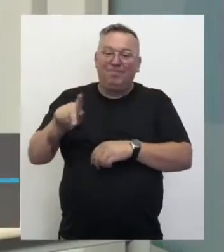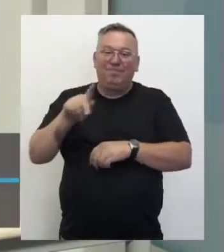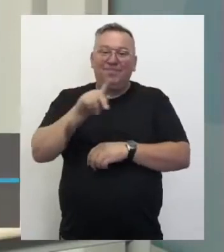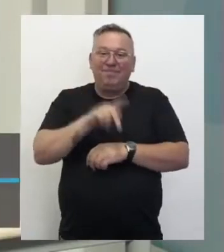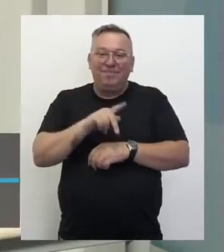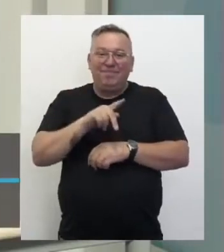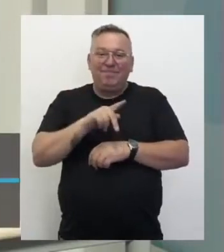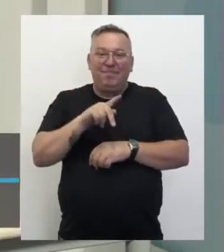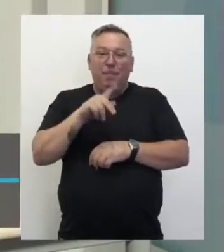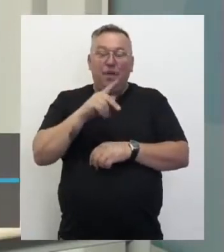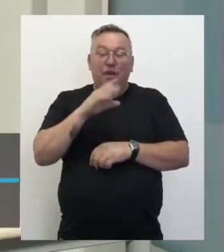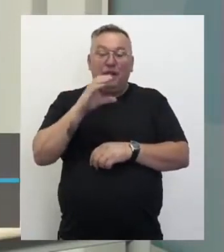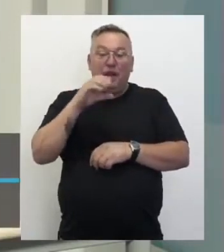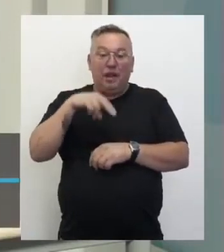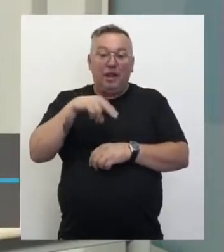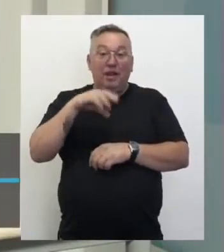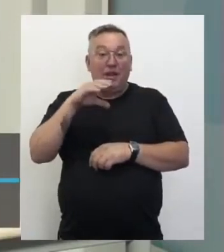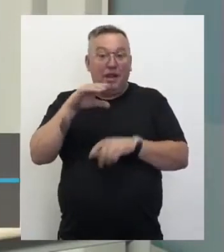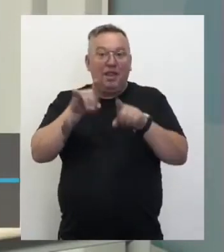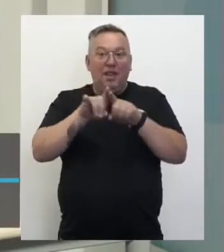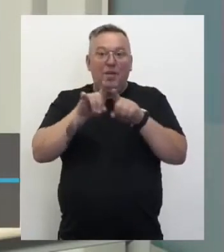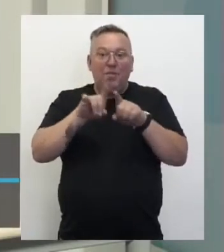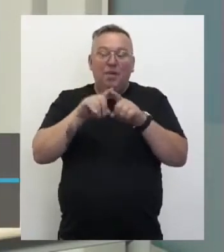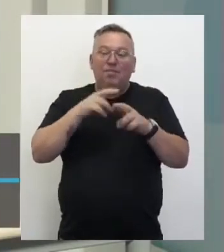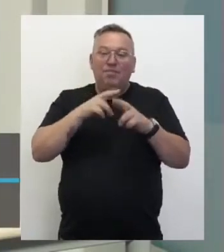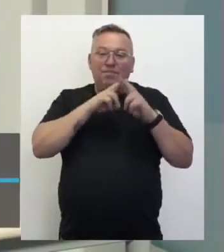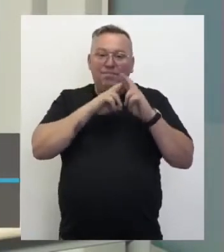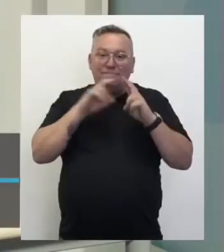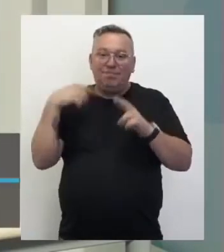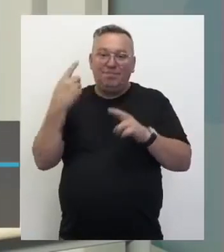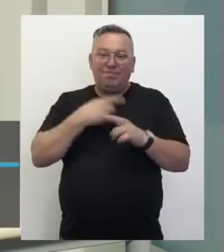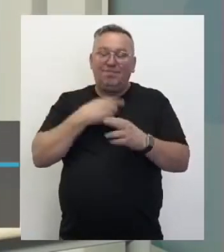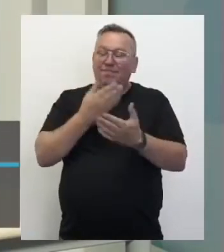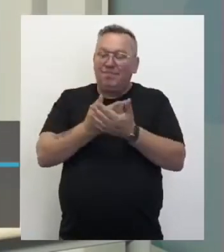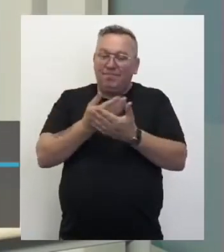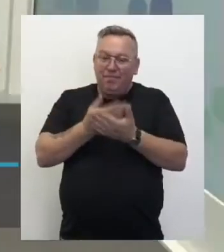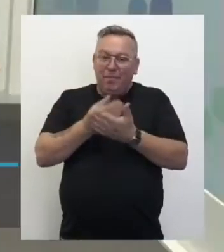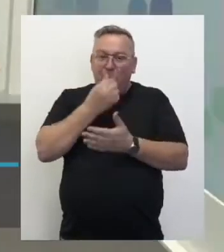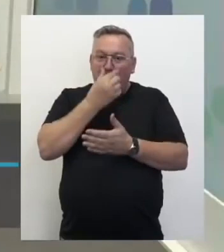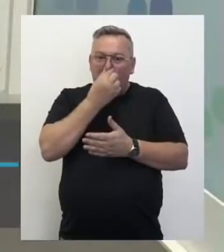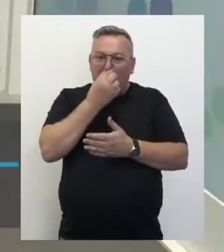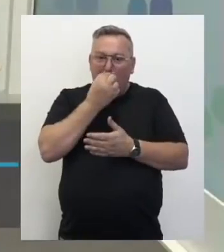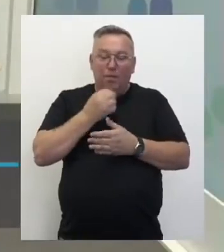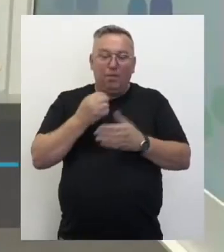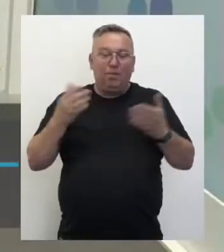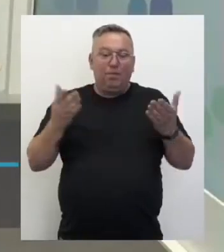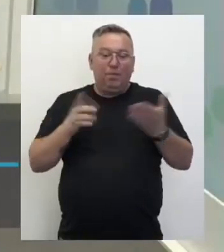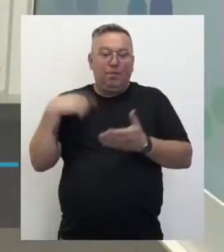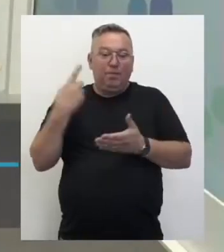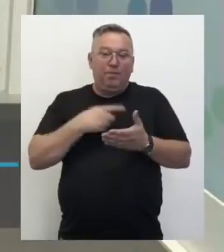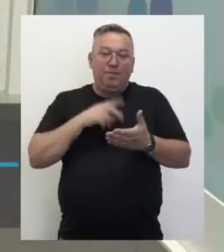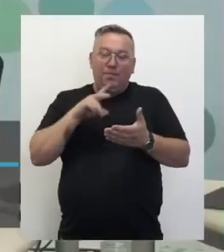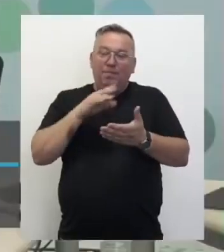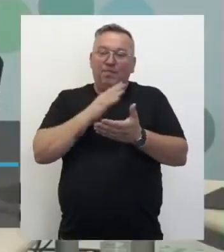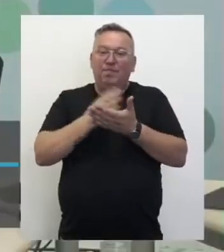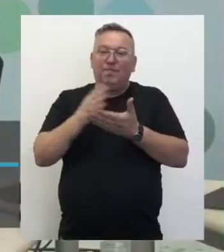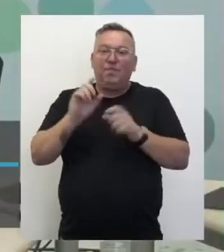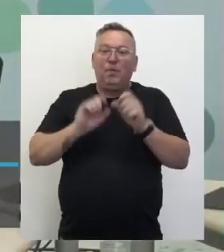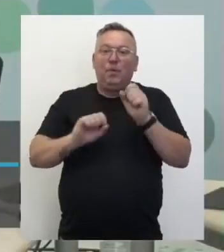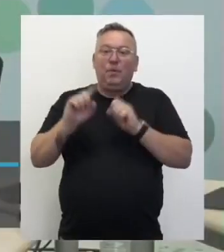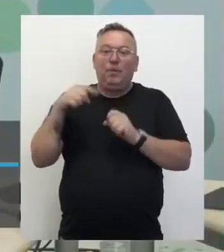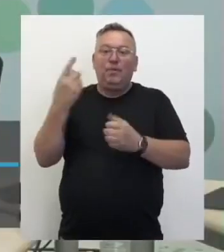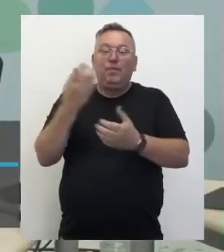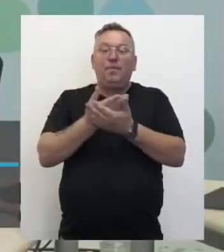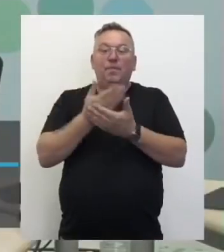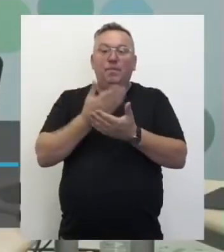professores, PCNPs e também os responsáveis pelos nossos estudantes. Muito bem, hoje nós vamos dar início aí, né, à nossa